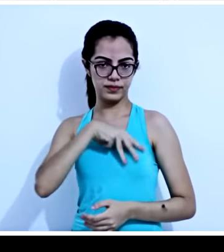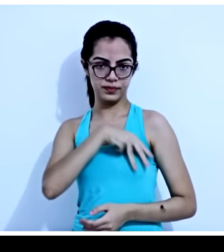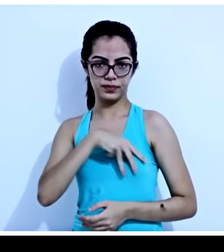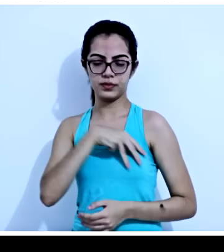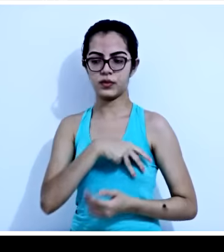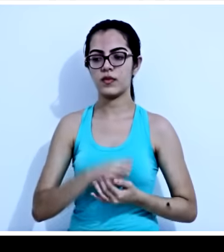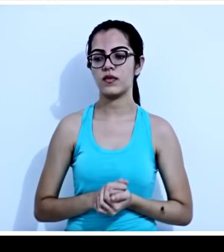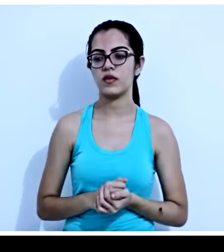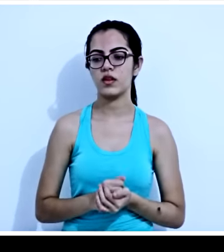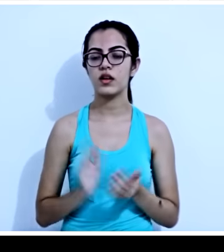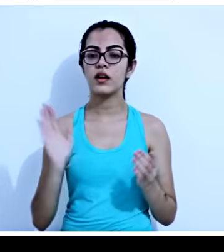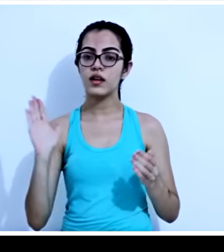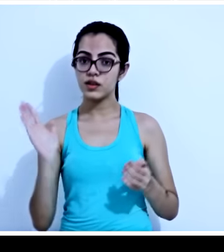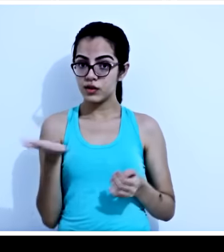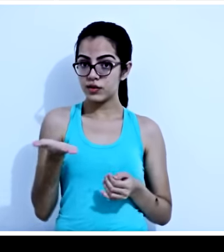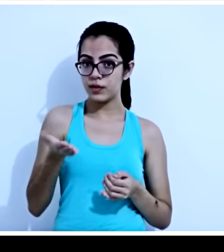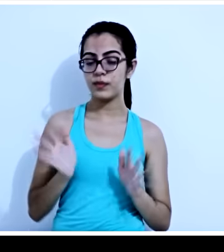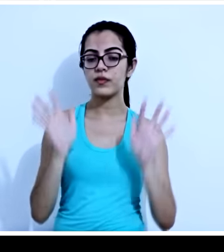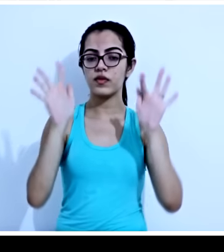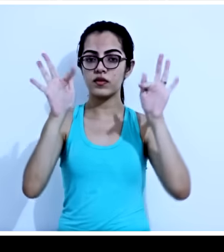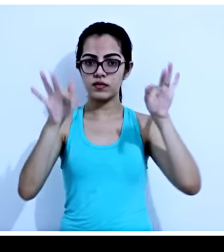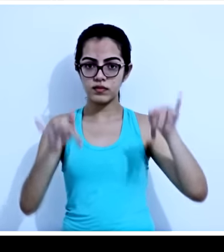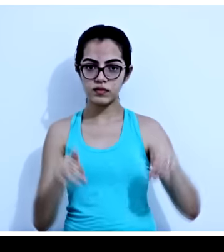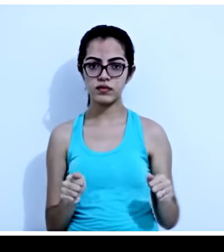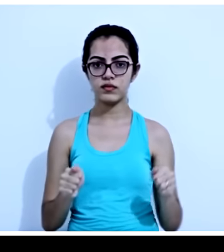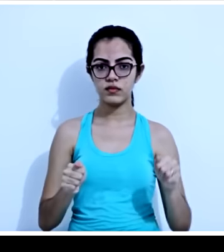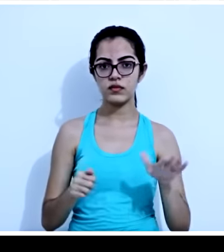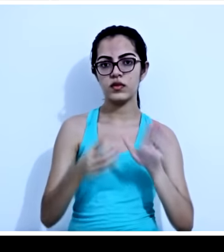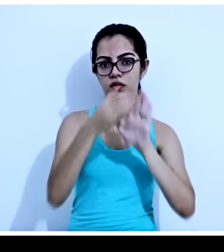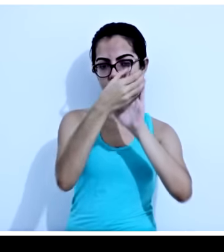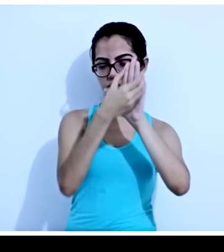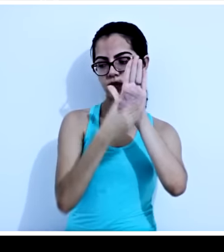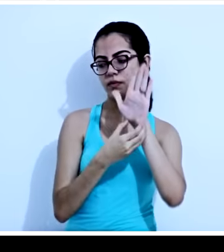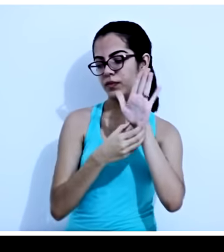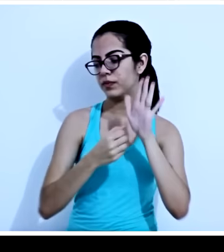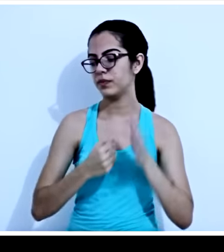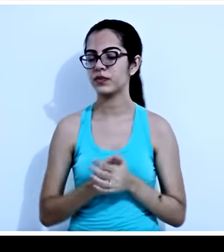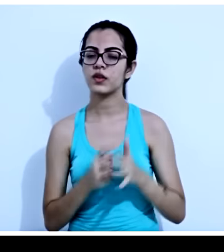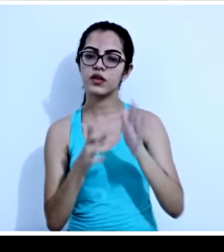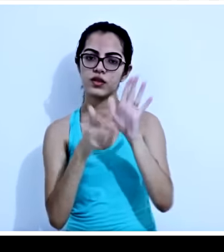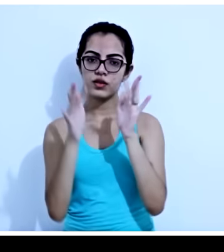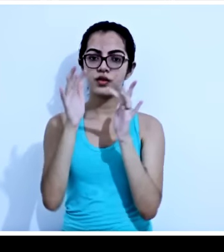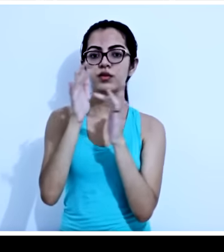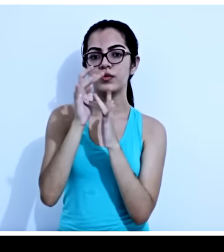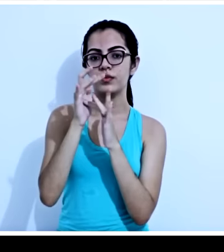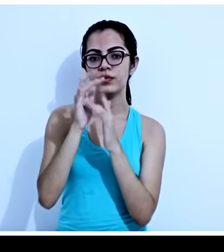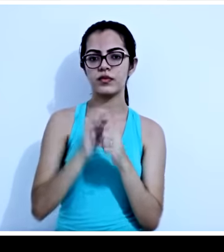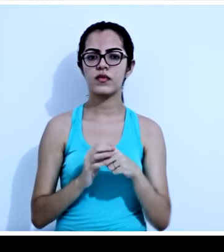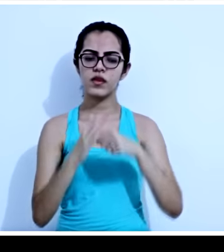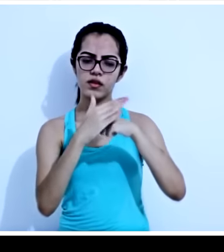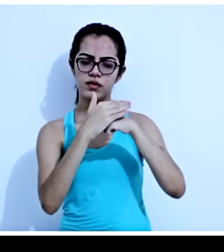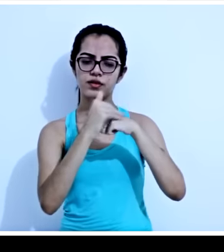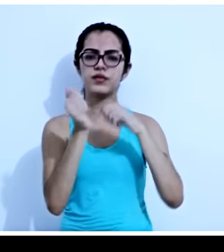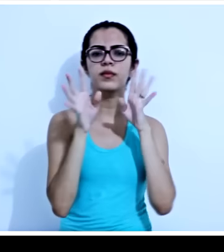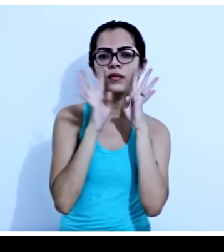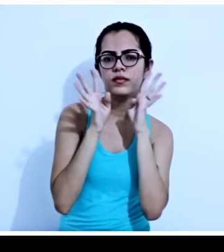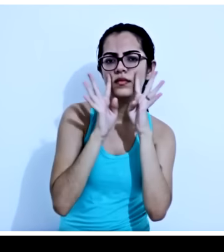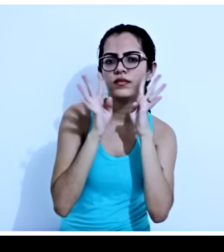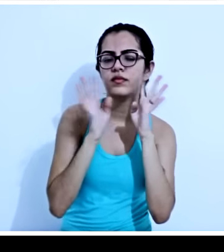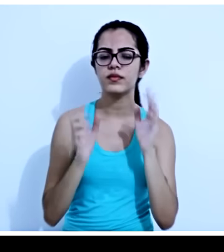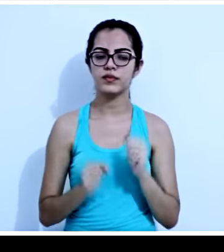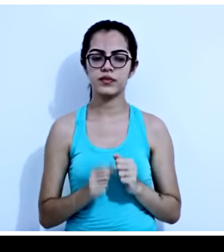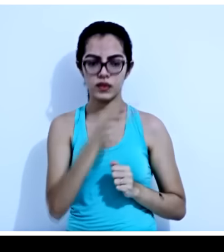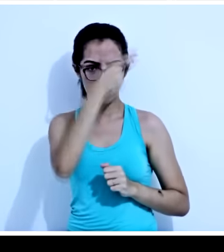Mateus. Já encerrando essa parte do sermão, Jesus chama a atenção dos